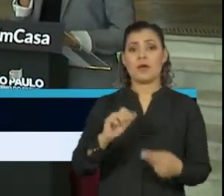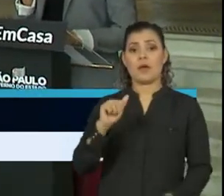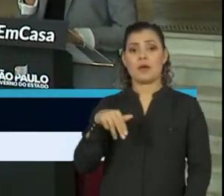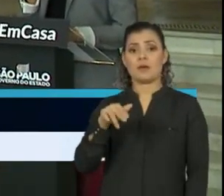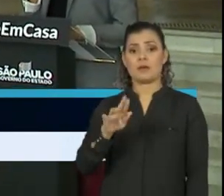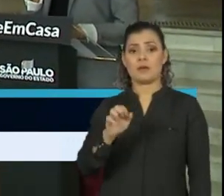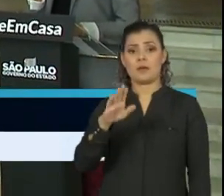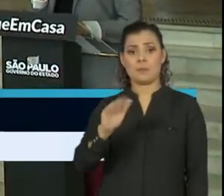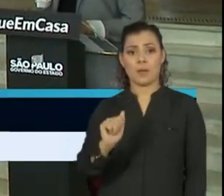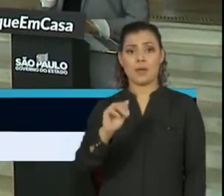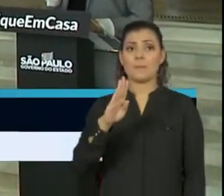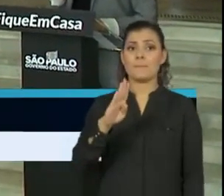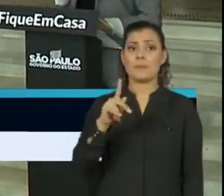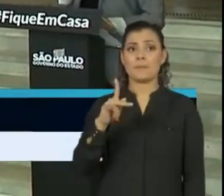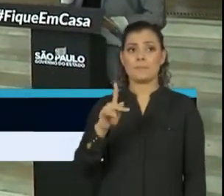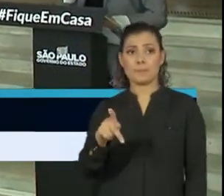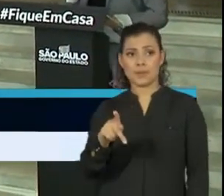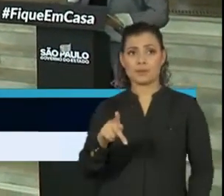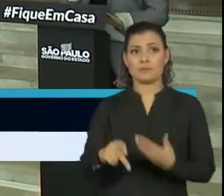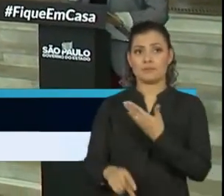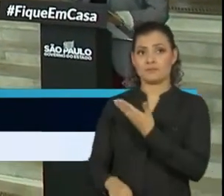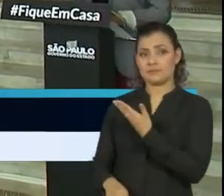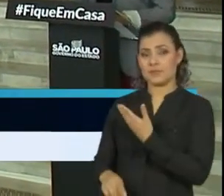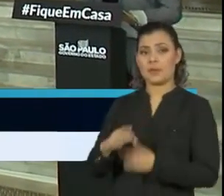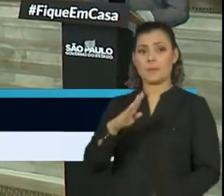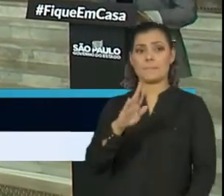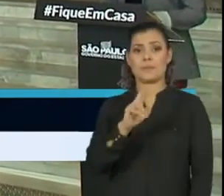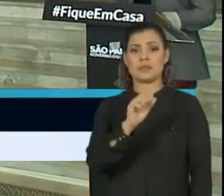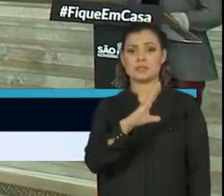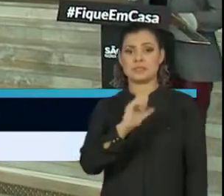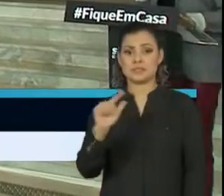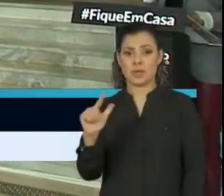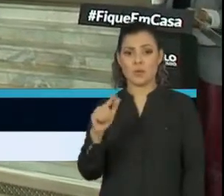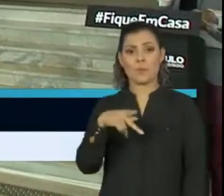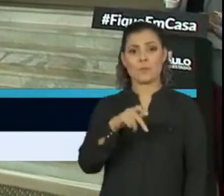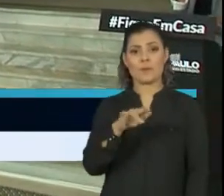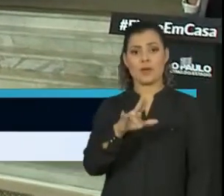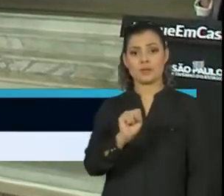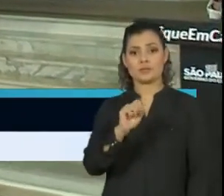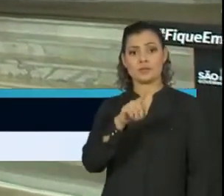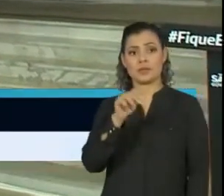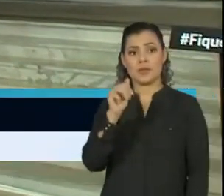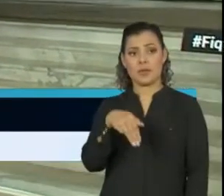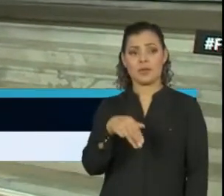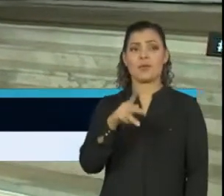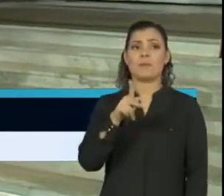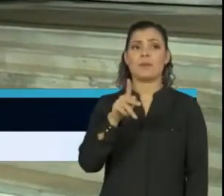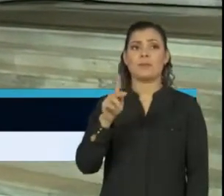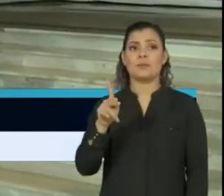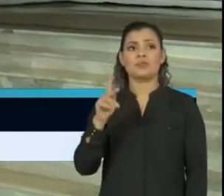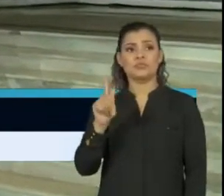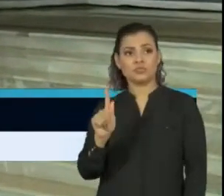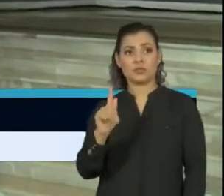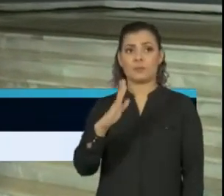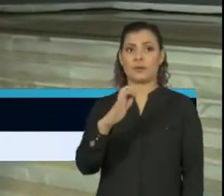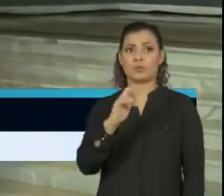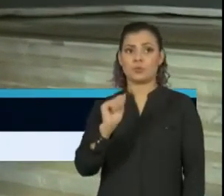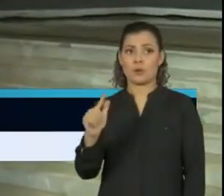Arkema, BP, Bunge Bioenergia, Bracel, Braskem, BTG Pactual,